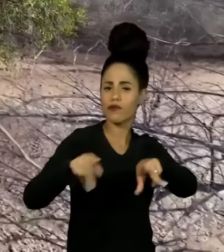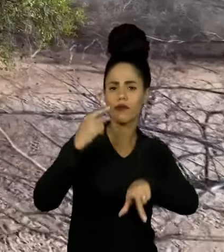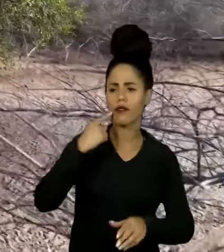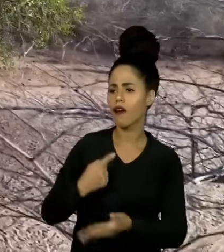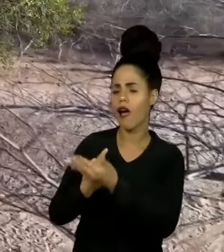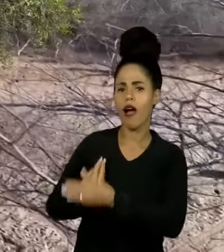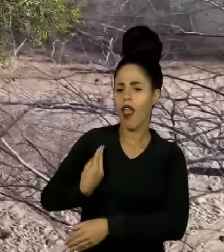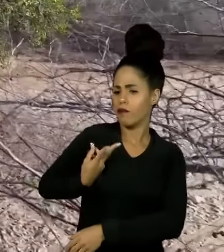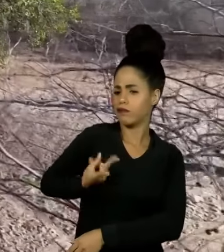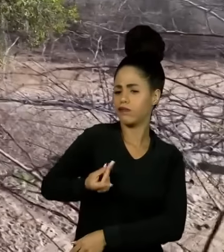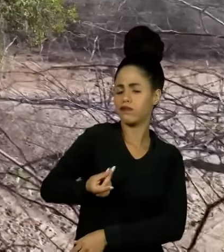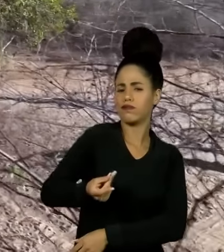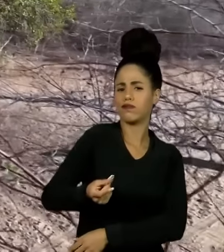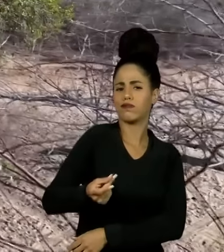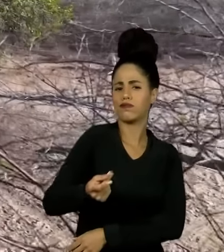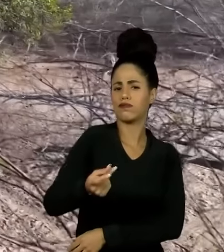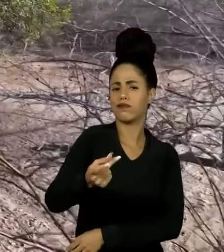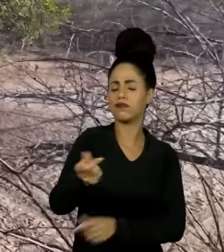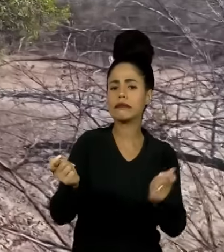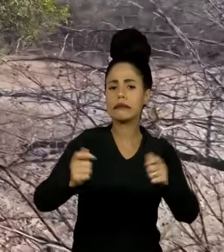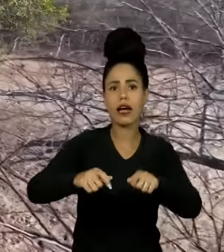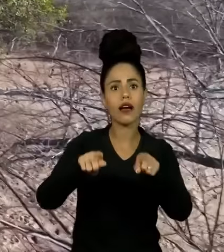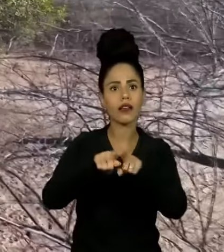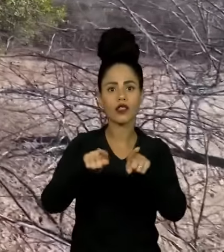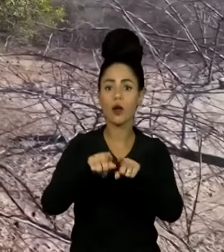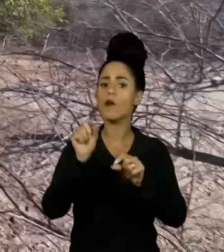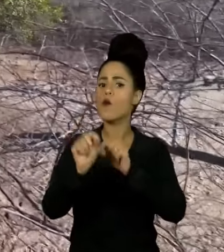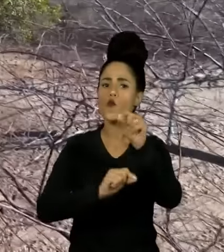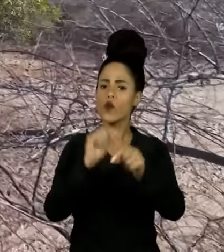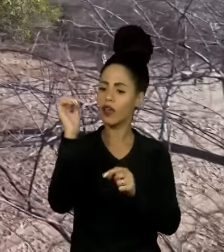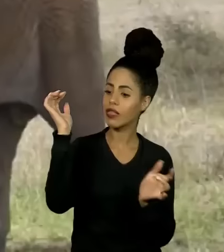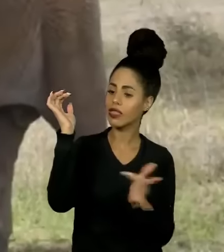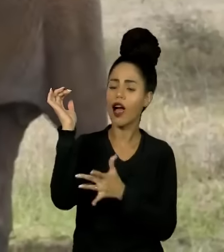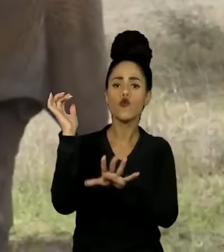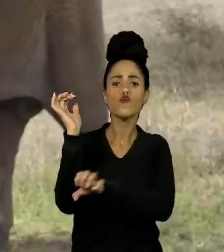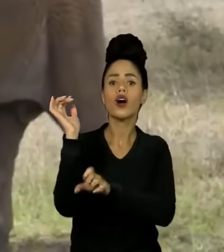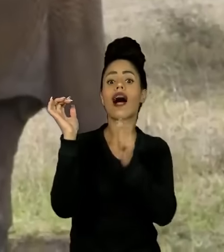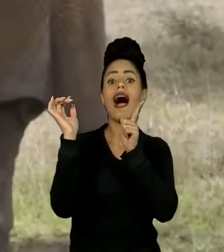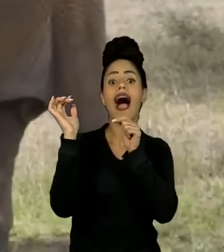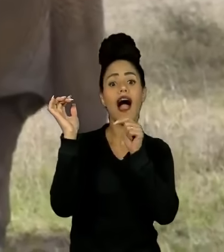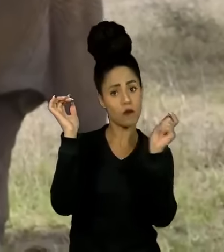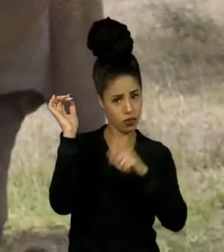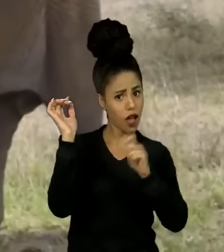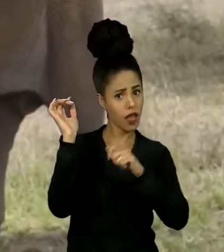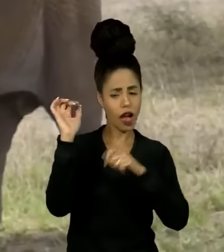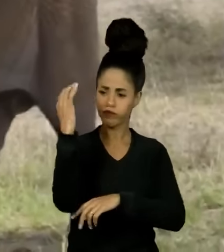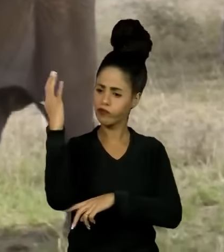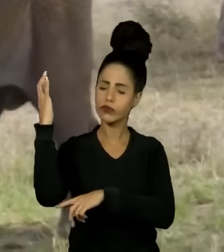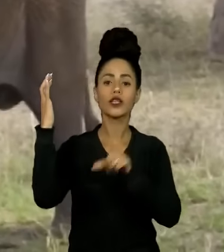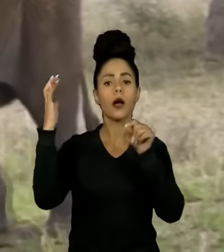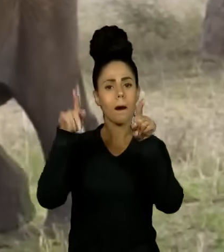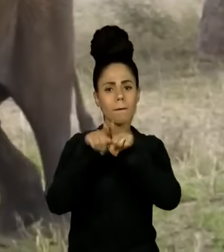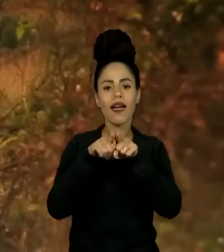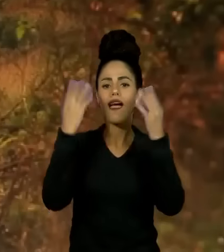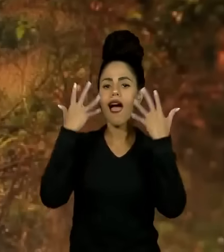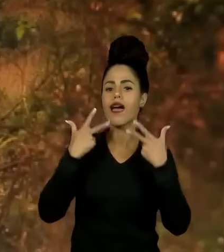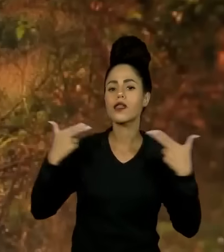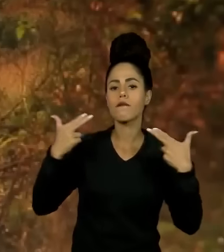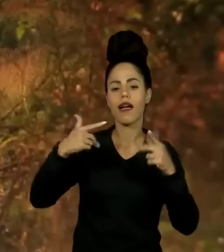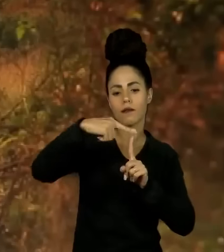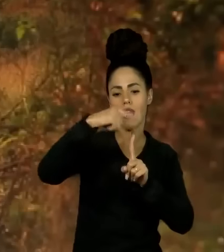por milhares de anos e armazenar uma grande quantidade de água, que serve de apoio aos animais, plantas